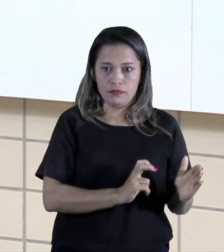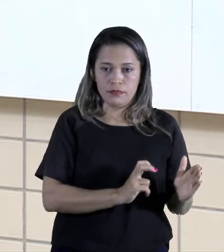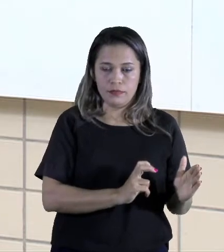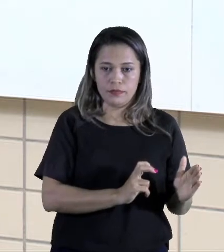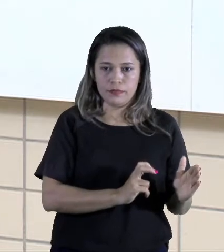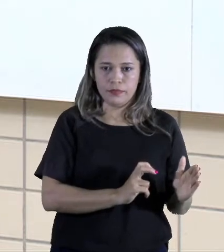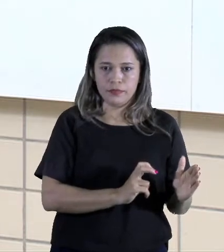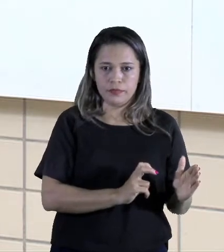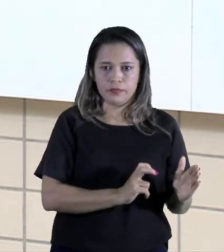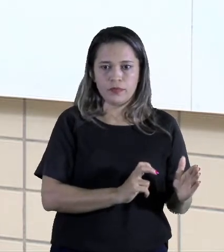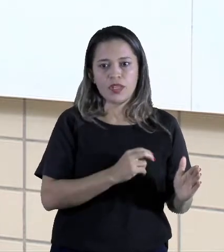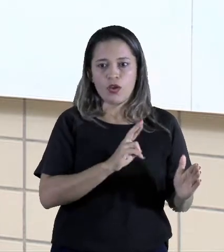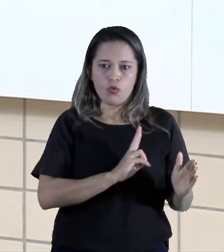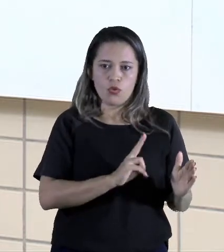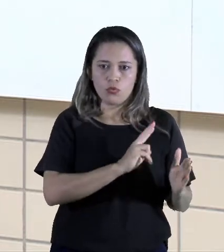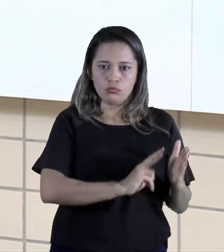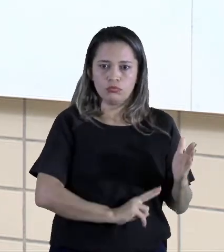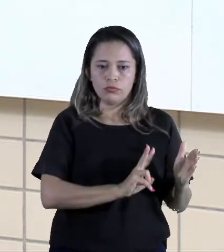é